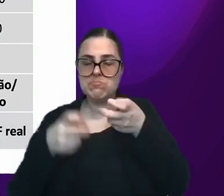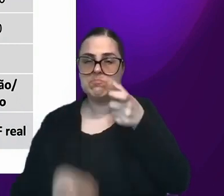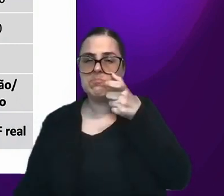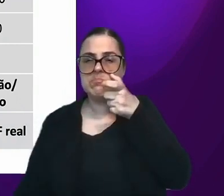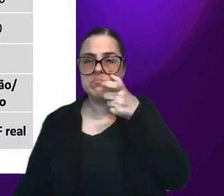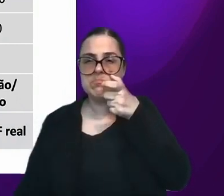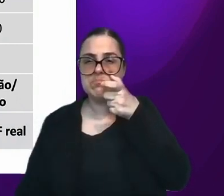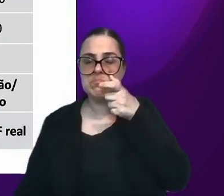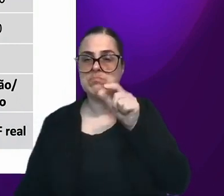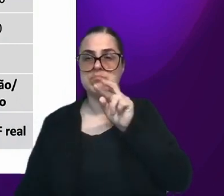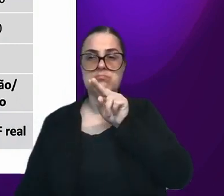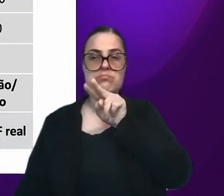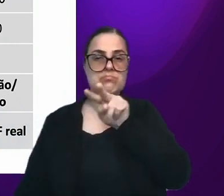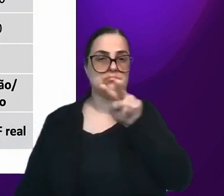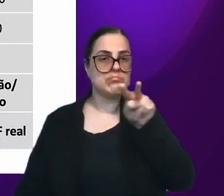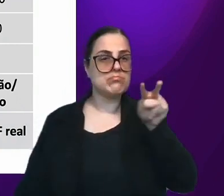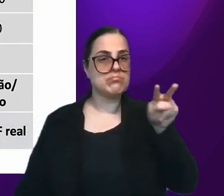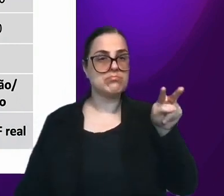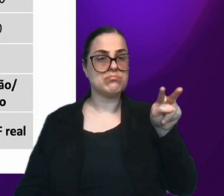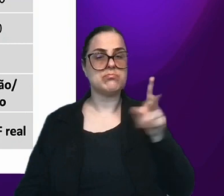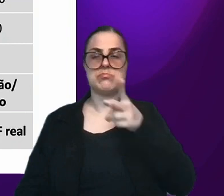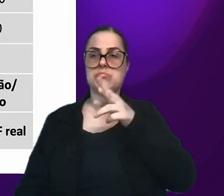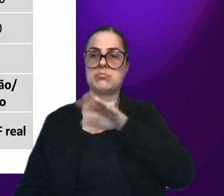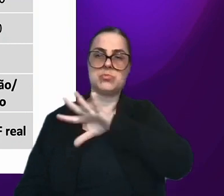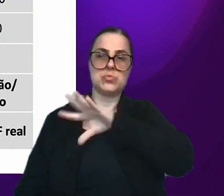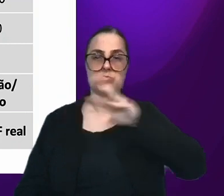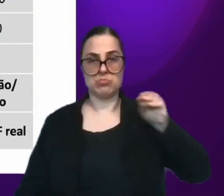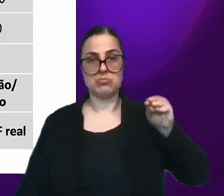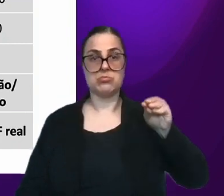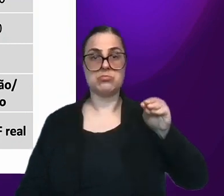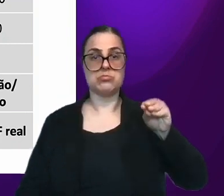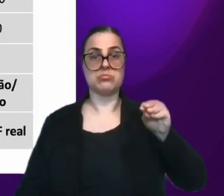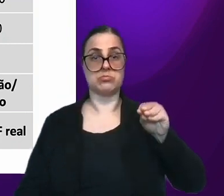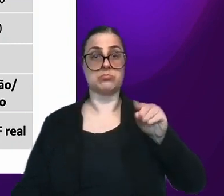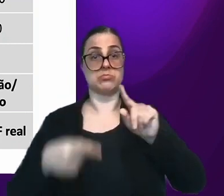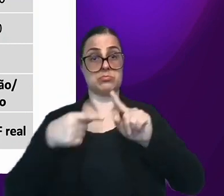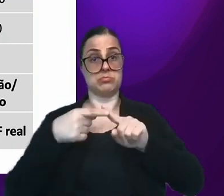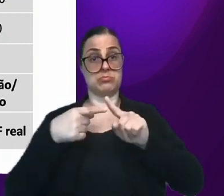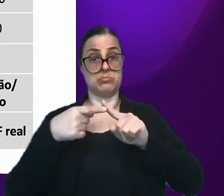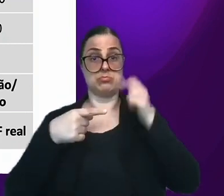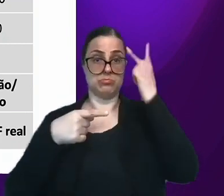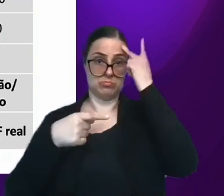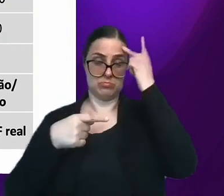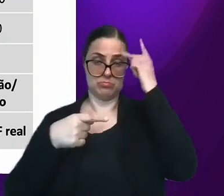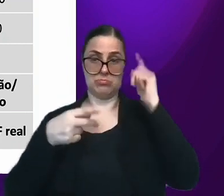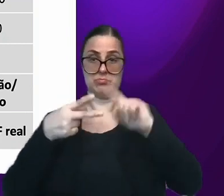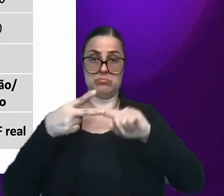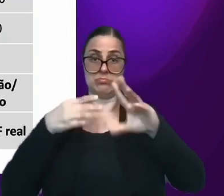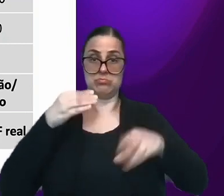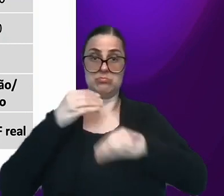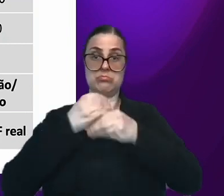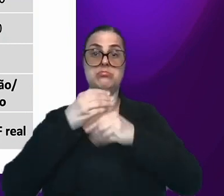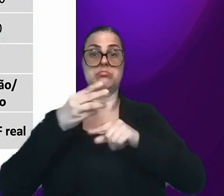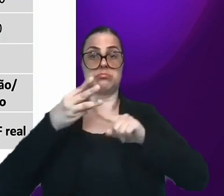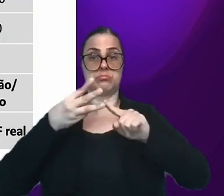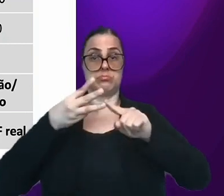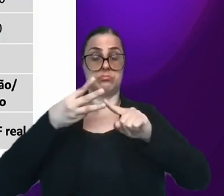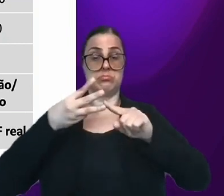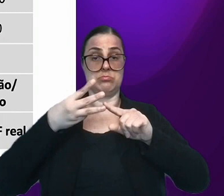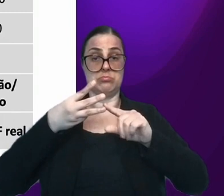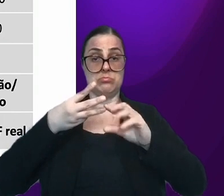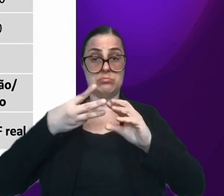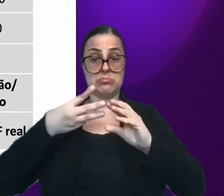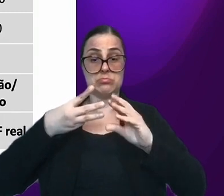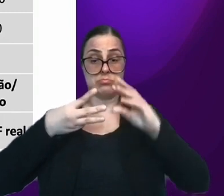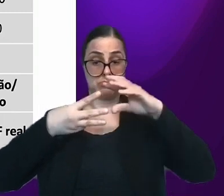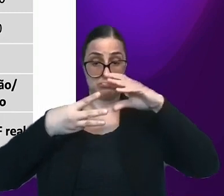da modalidade contínua, e na estendida e na convencional, no tempo que é reservado para esses métodos, elas têm o mesmo